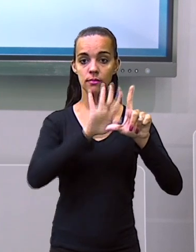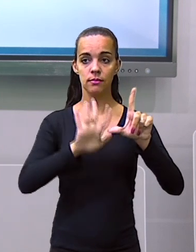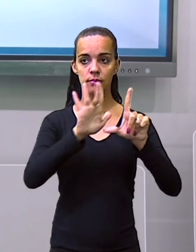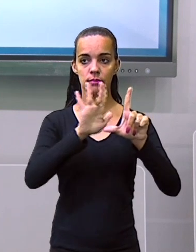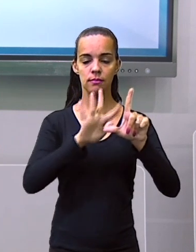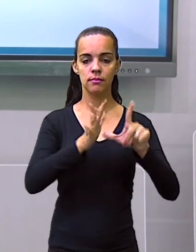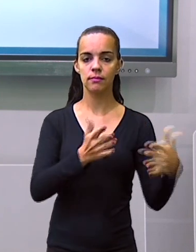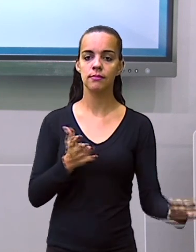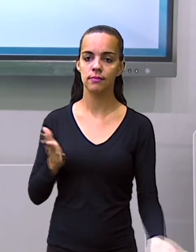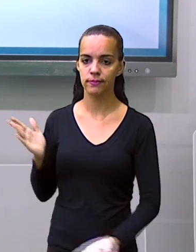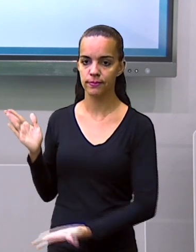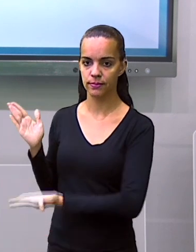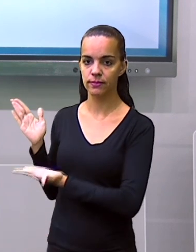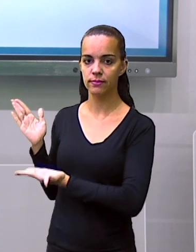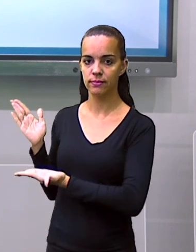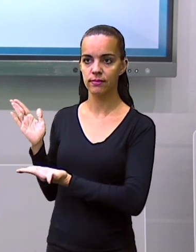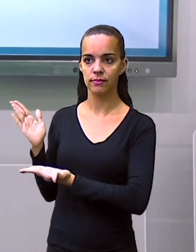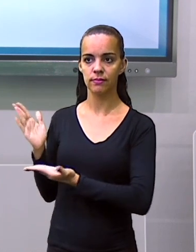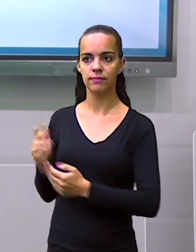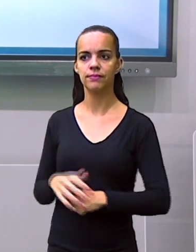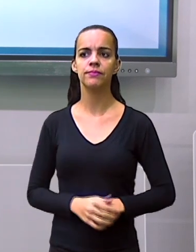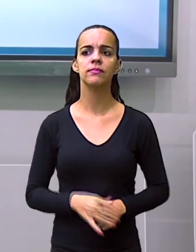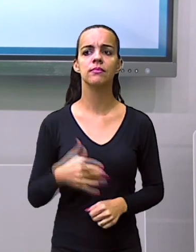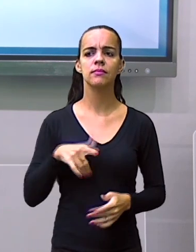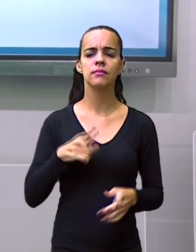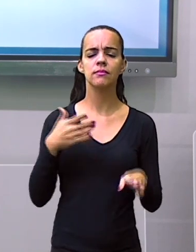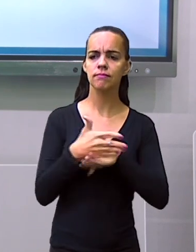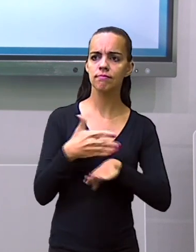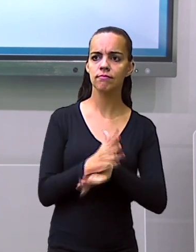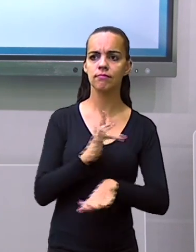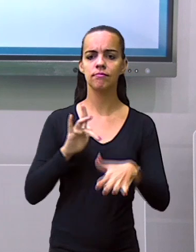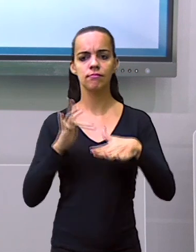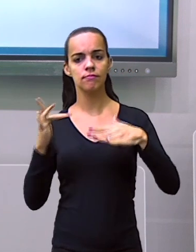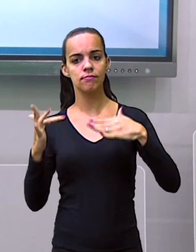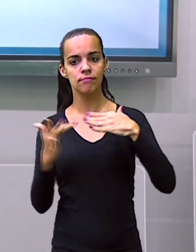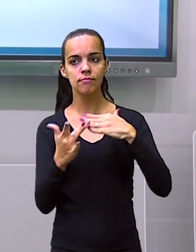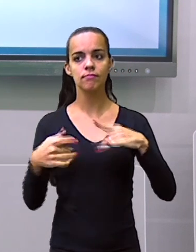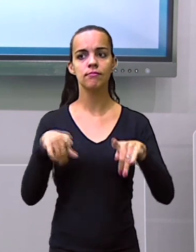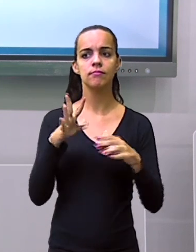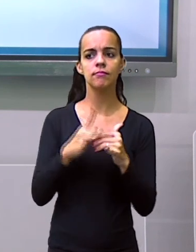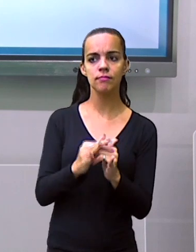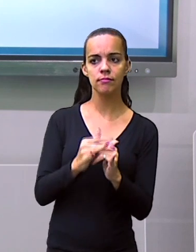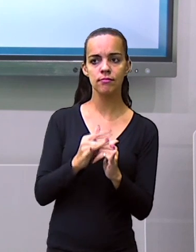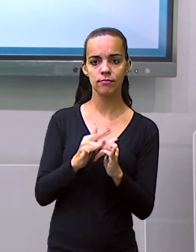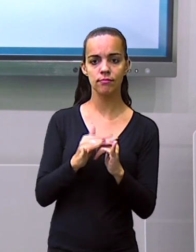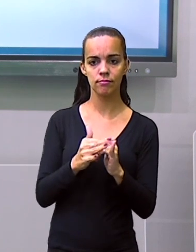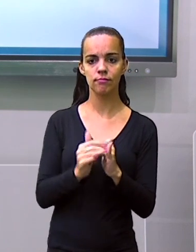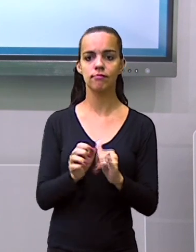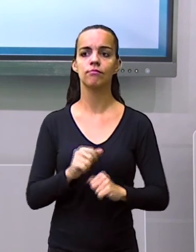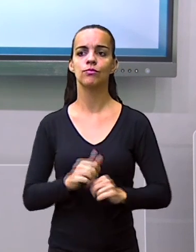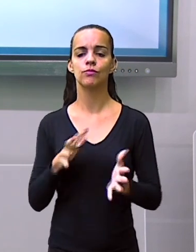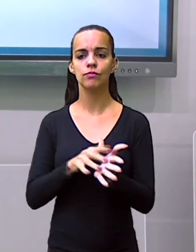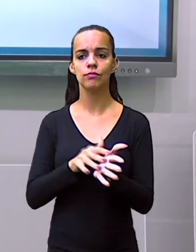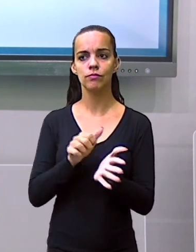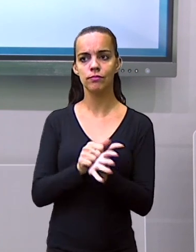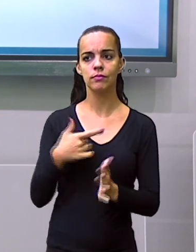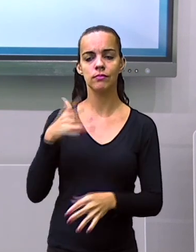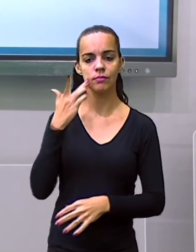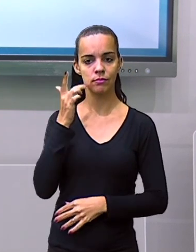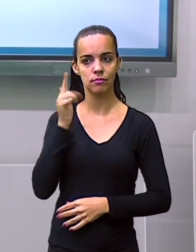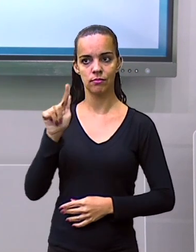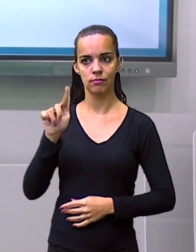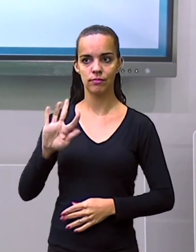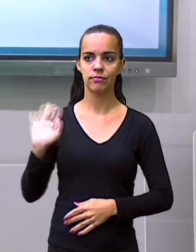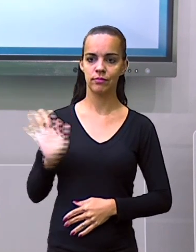seu celular na imagem que aparece no canto da tela acesse nossas redes sociais e se inscreve em nosso canal do YouTube